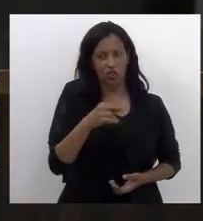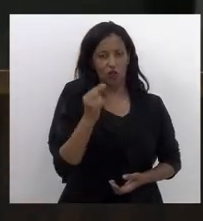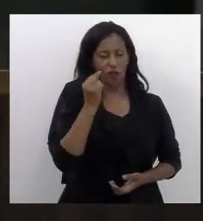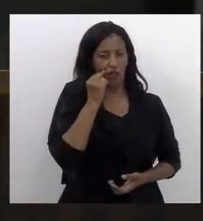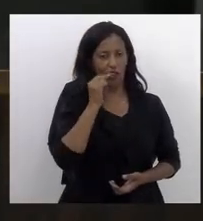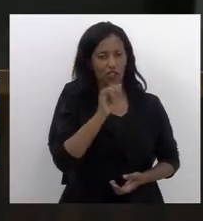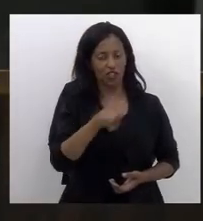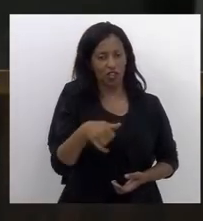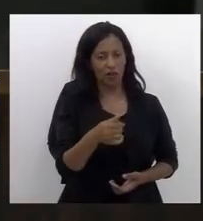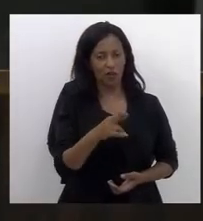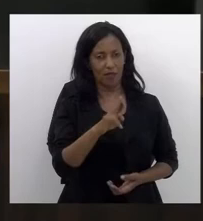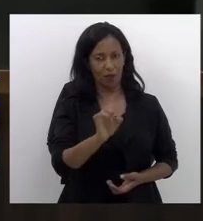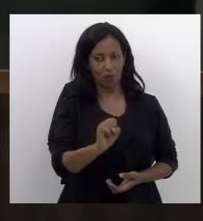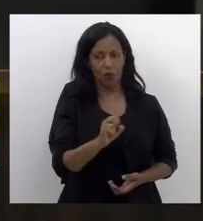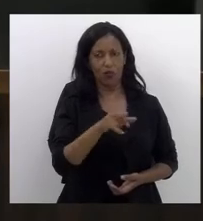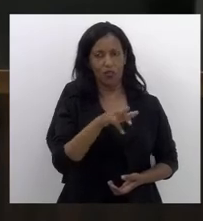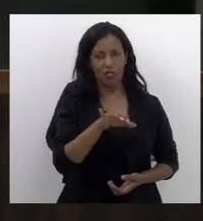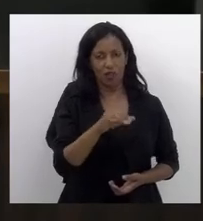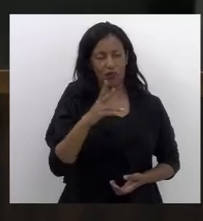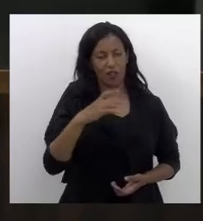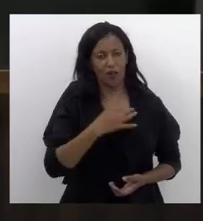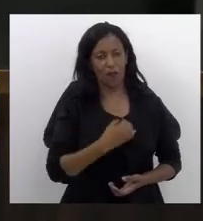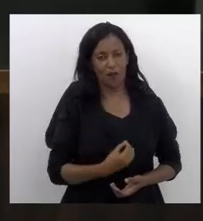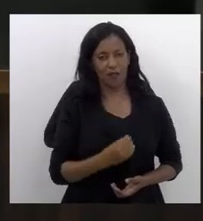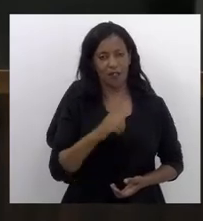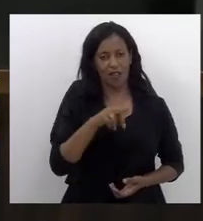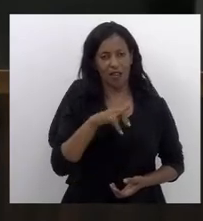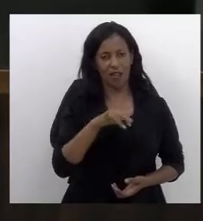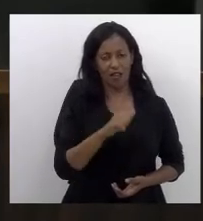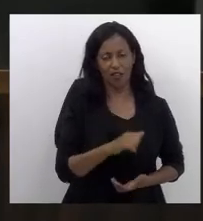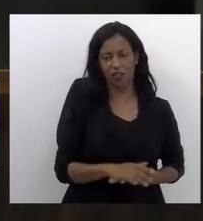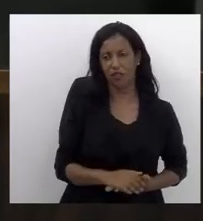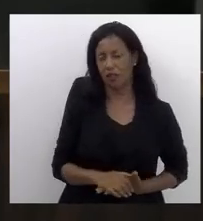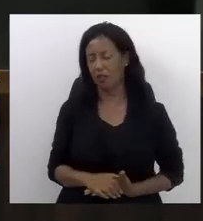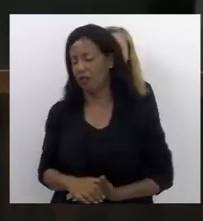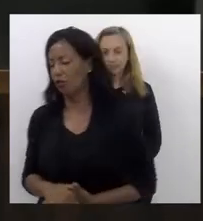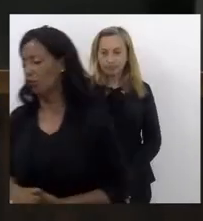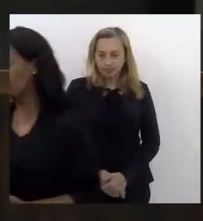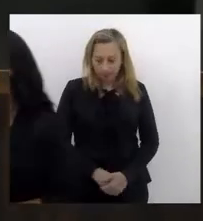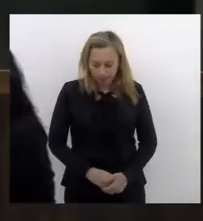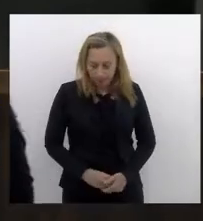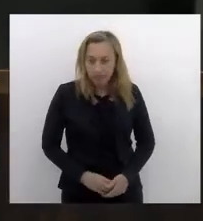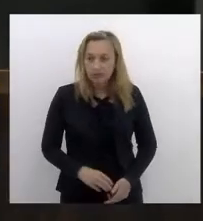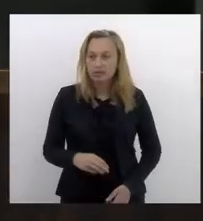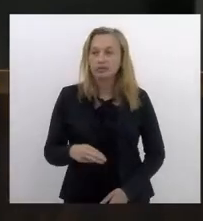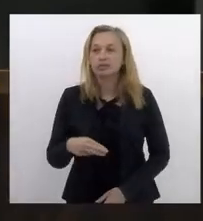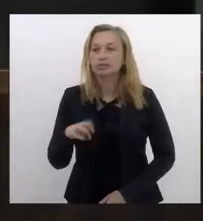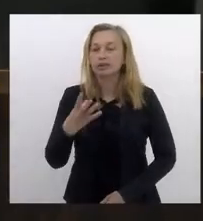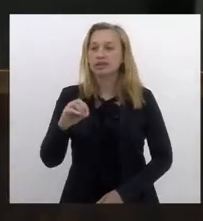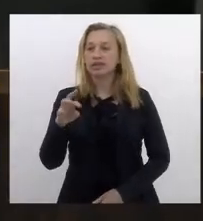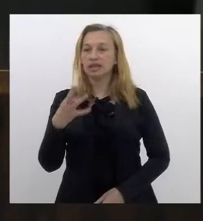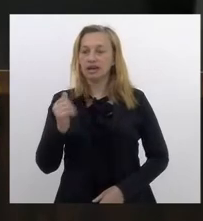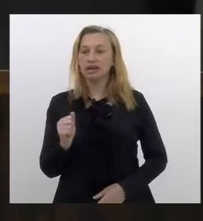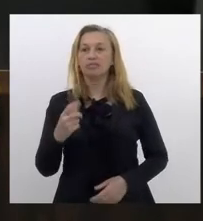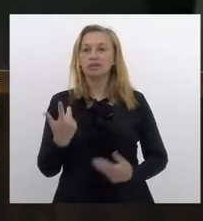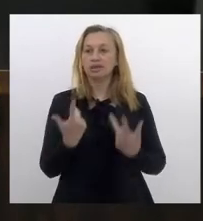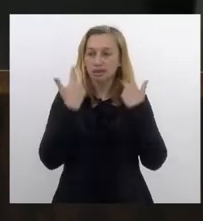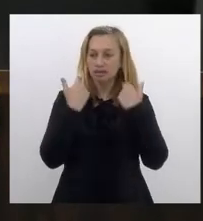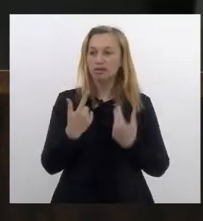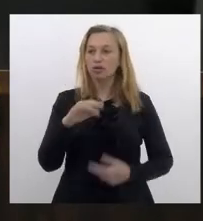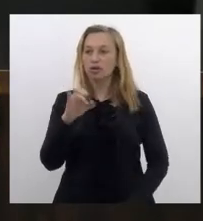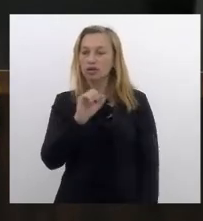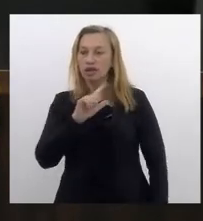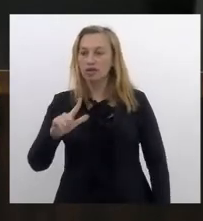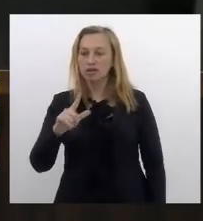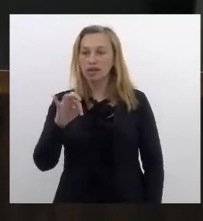Jair Bittencourt, Sérgio Fernandes, Brazão, Atila Nunes, Valdo Ceasa, Elton José, Márcio Canela, Marcelo Cabeleireiro, Coronel